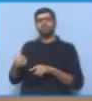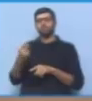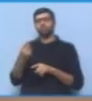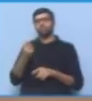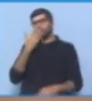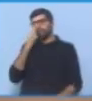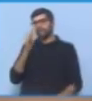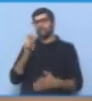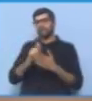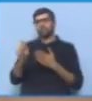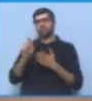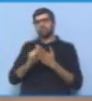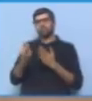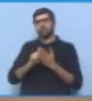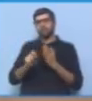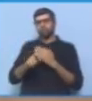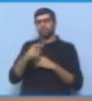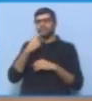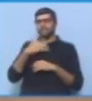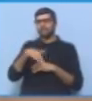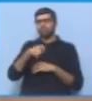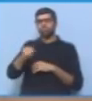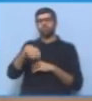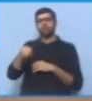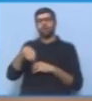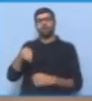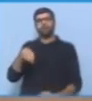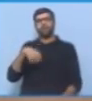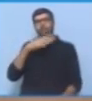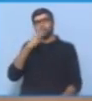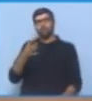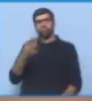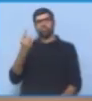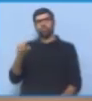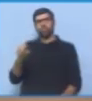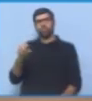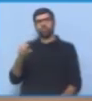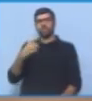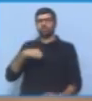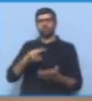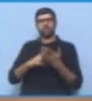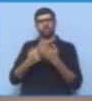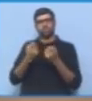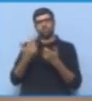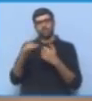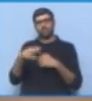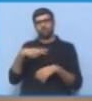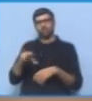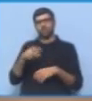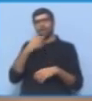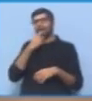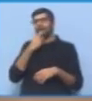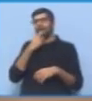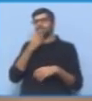que está a escrever, vai escrevendo no chão, vai dizendo. E só diz isto. Nós temos a tradução um bocadinho errada em português que diz quem nunca pecou